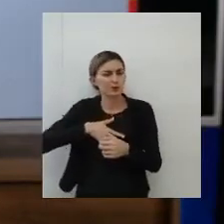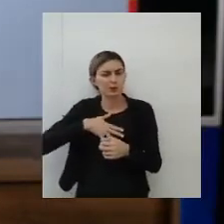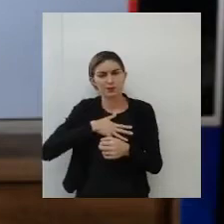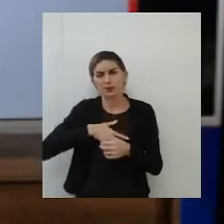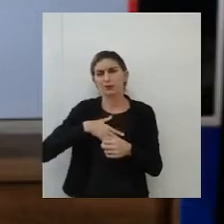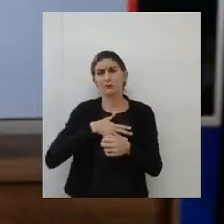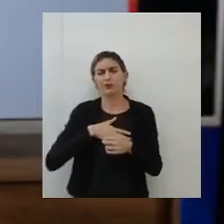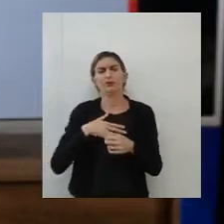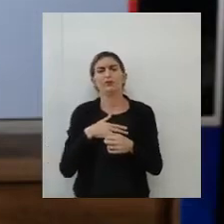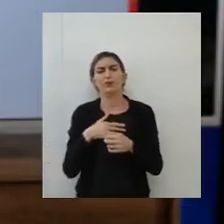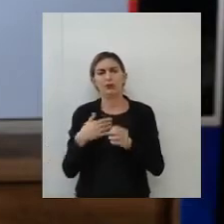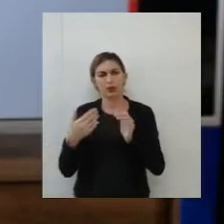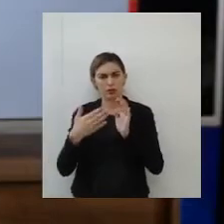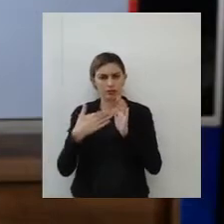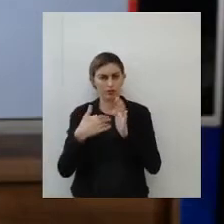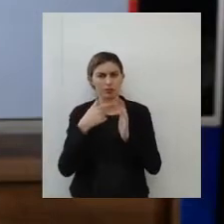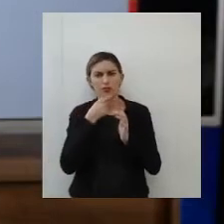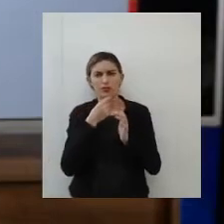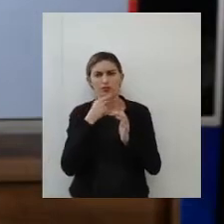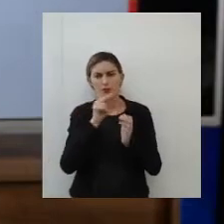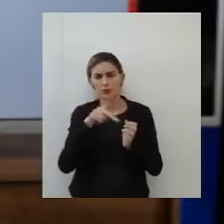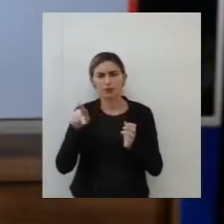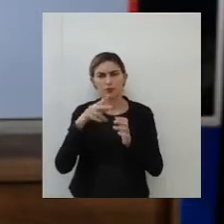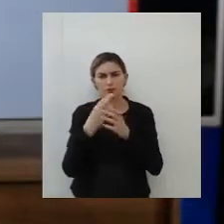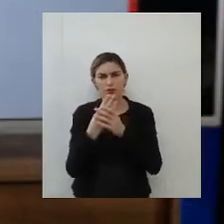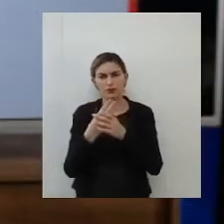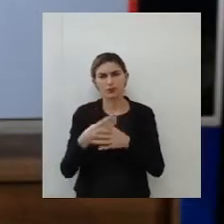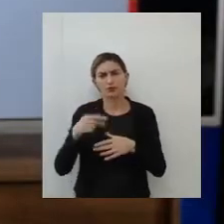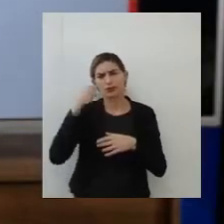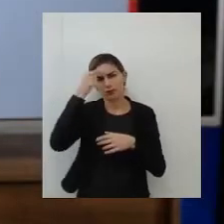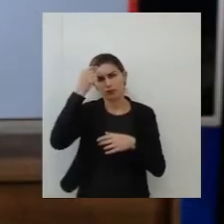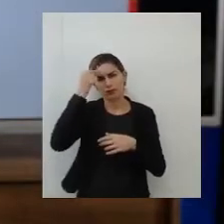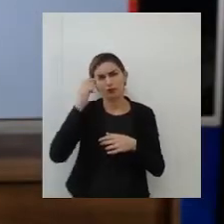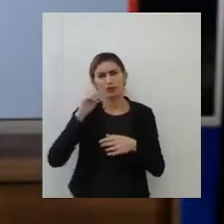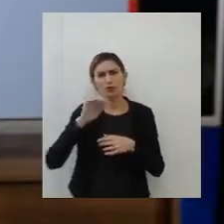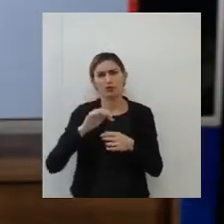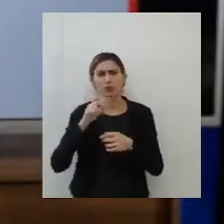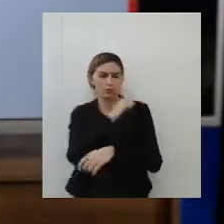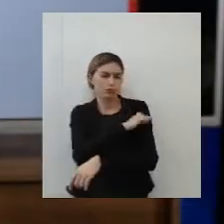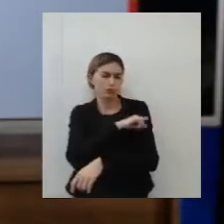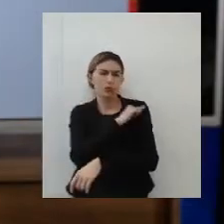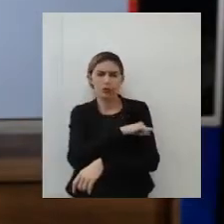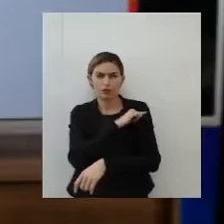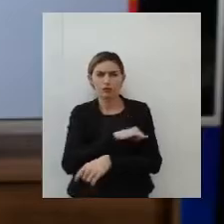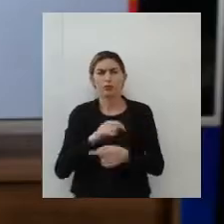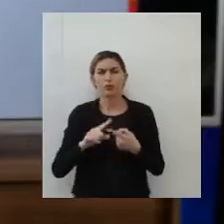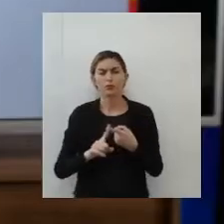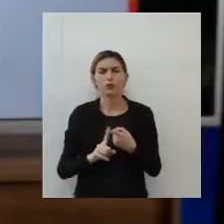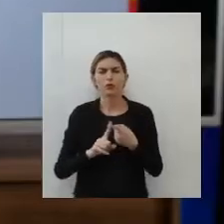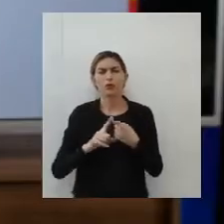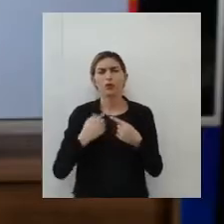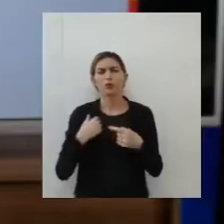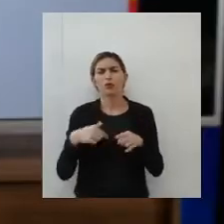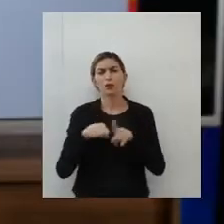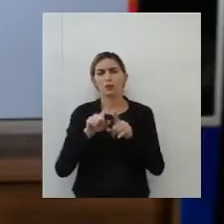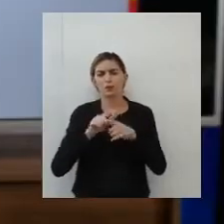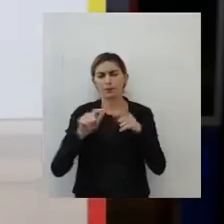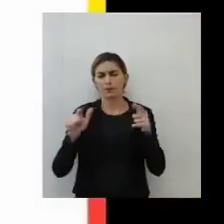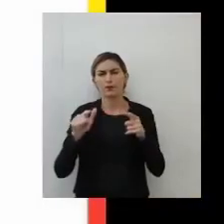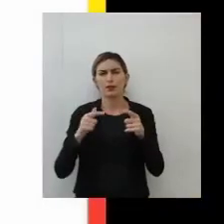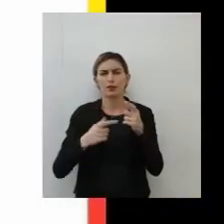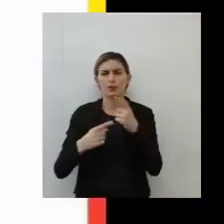apreço. Hilário Franco Júnior é professor da Universidade Federal Fluminense, no Rio de Janeiro, e considerado um dos